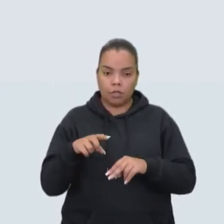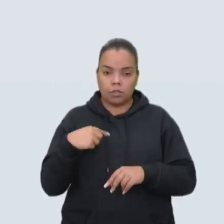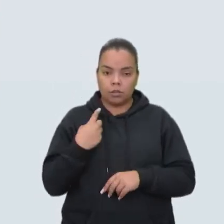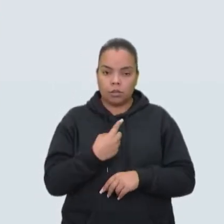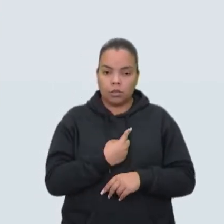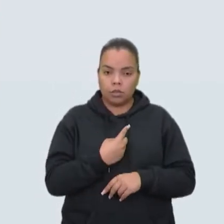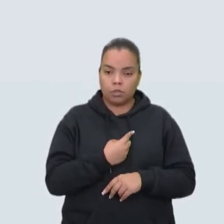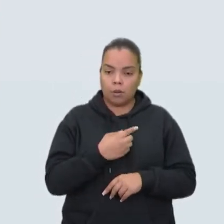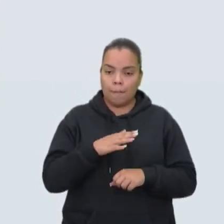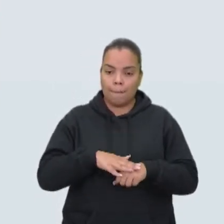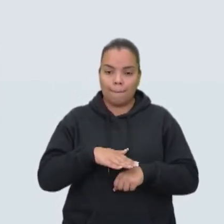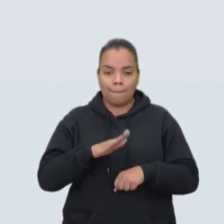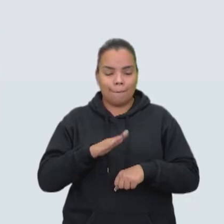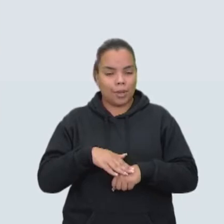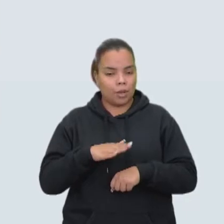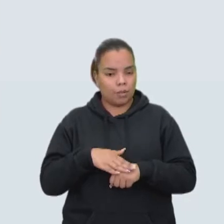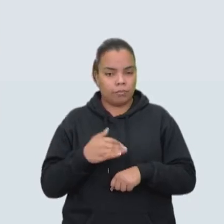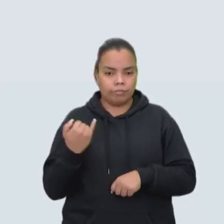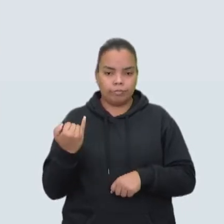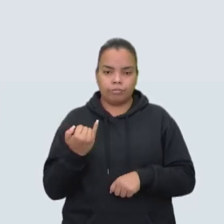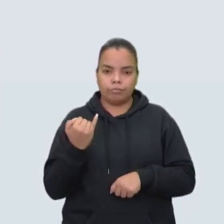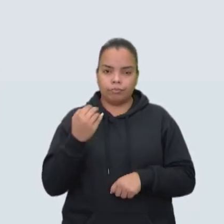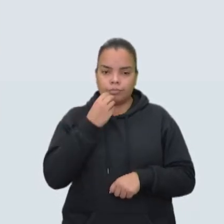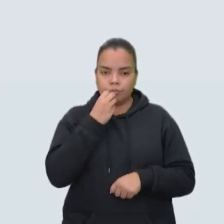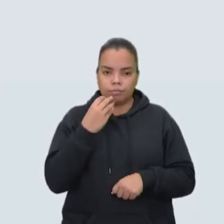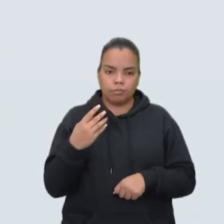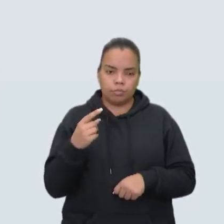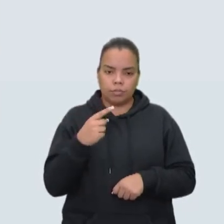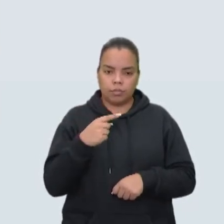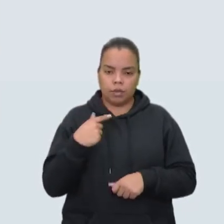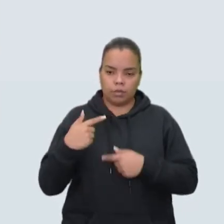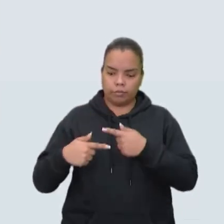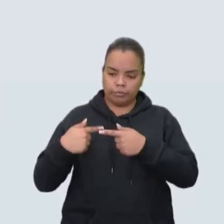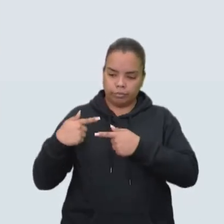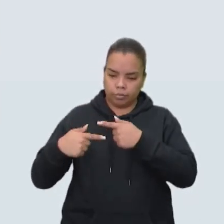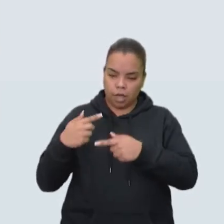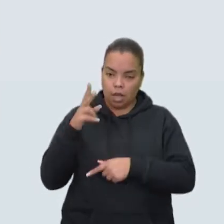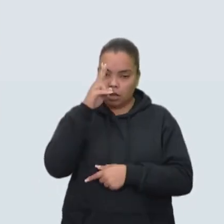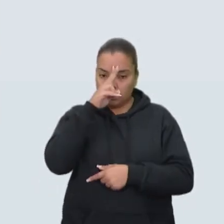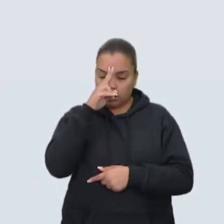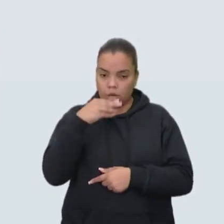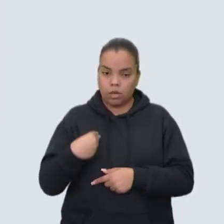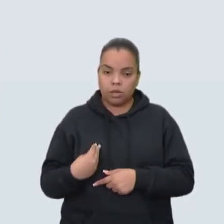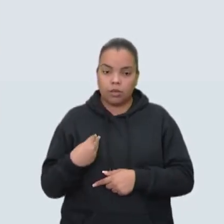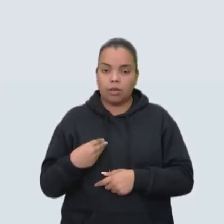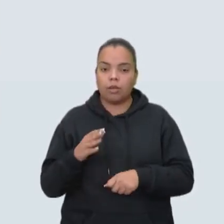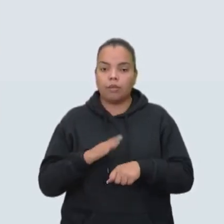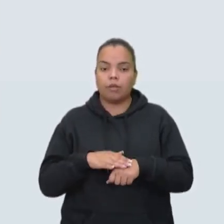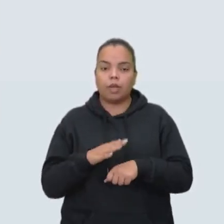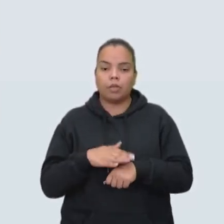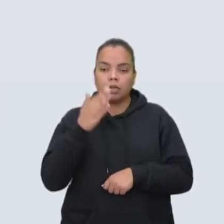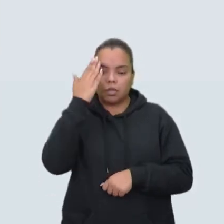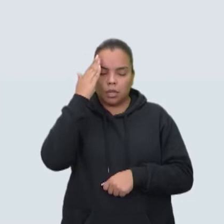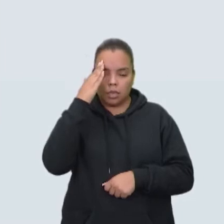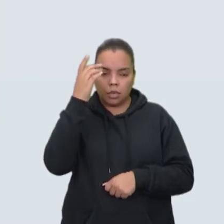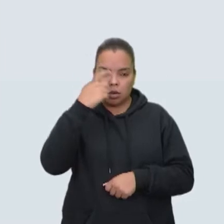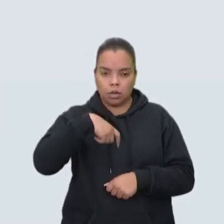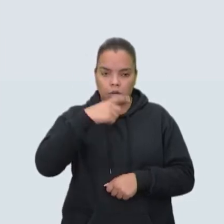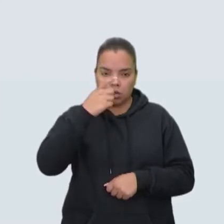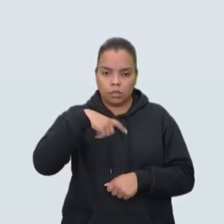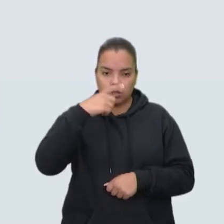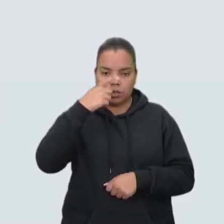maior patrimônio. Mas, se a nossa narrativa de vida é o que nos faz entender quem somos, o que será